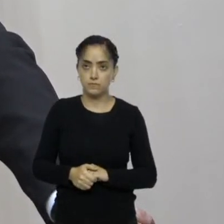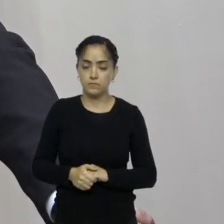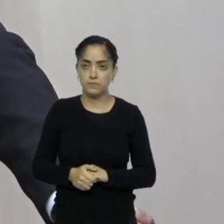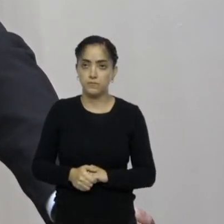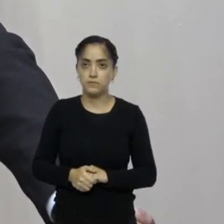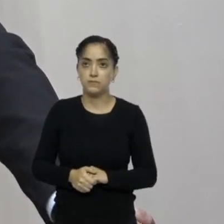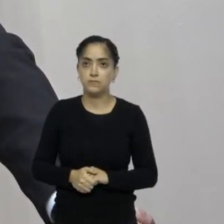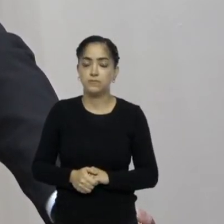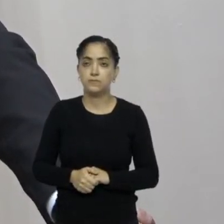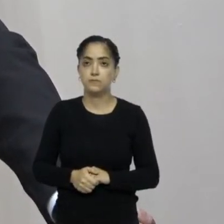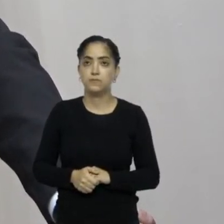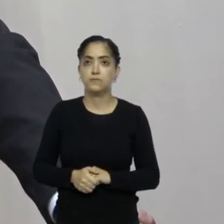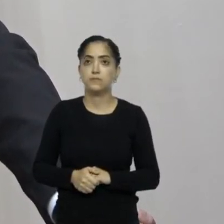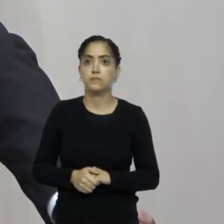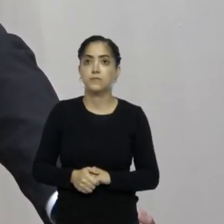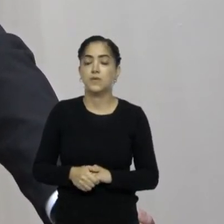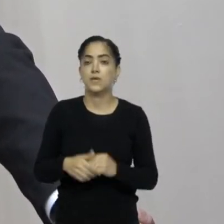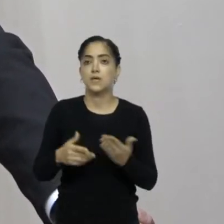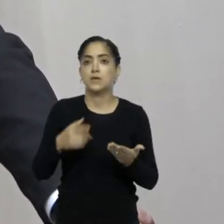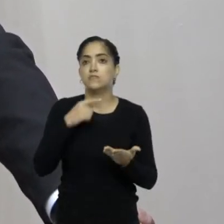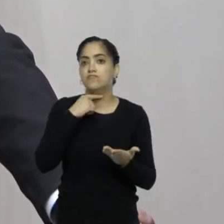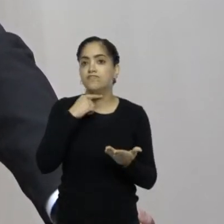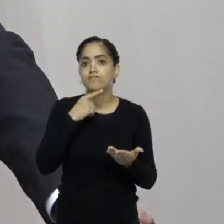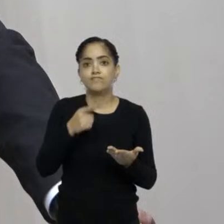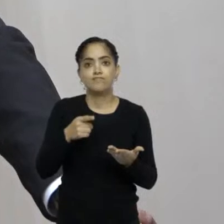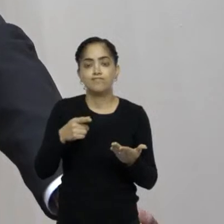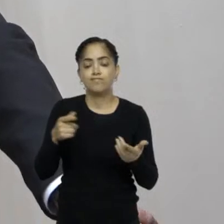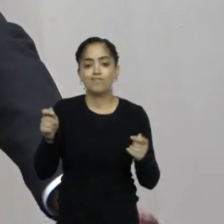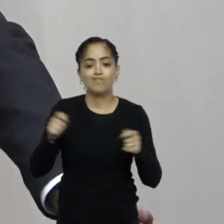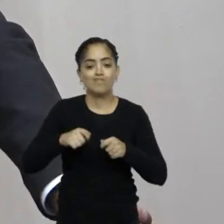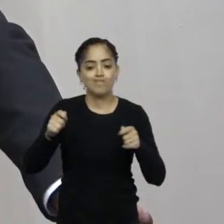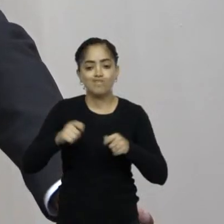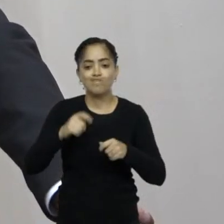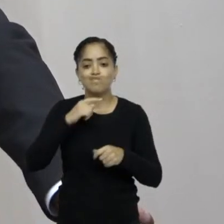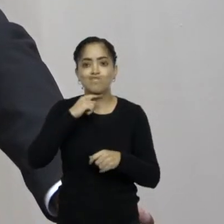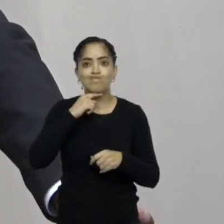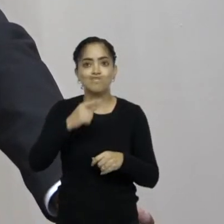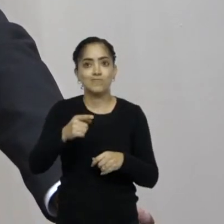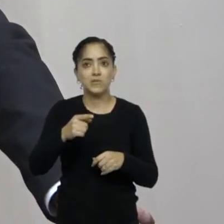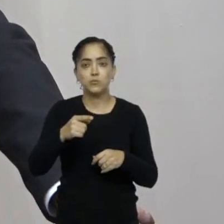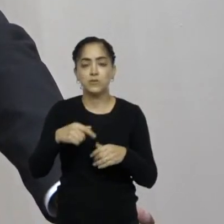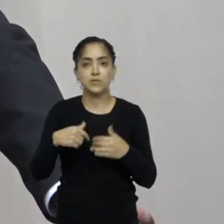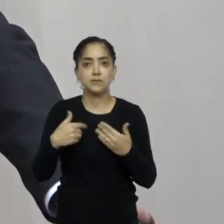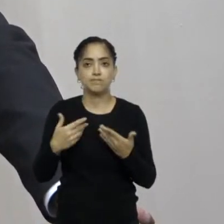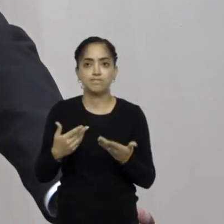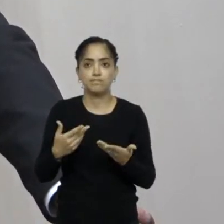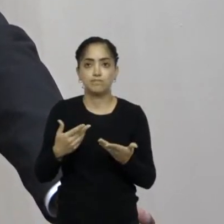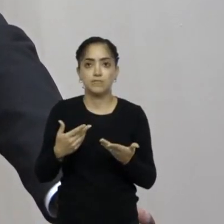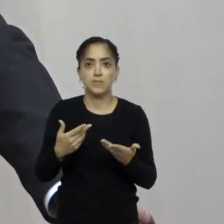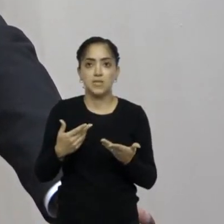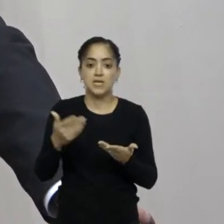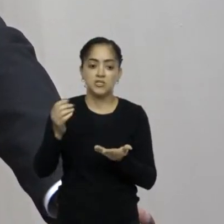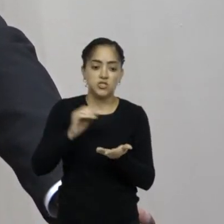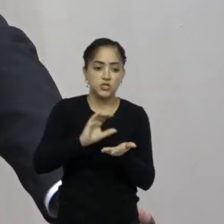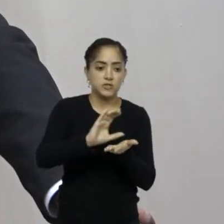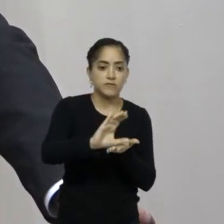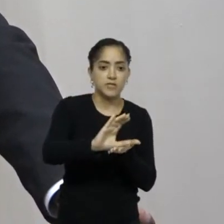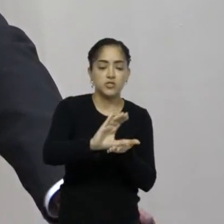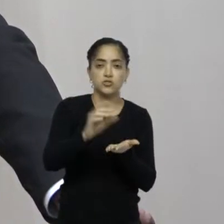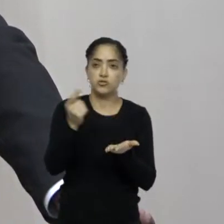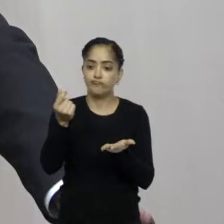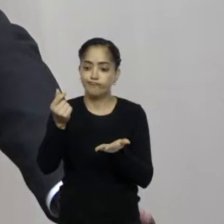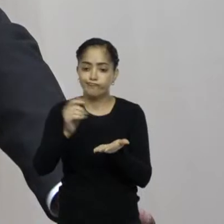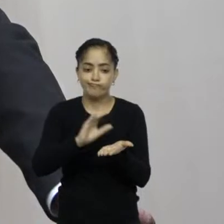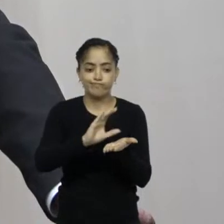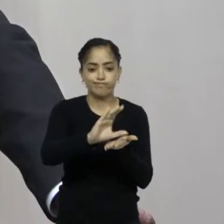infelizmente, parece que não tem mais capacidade de investir